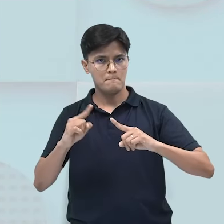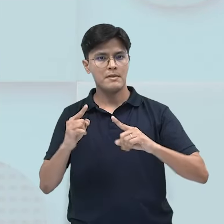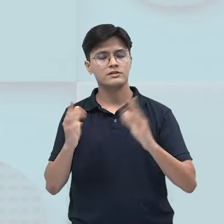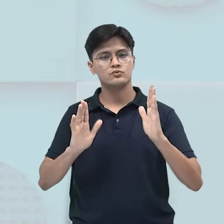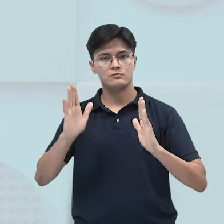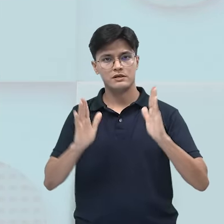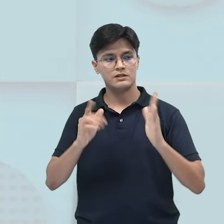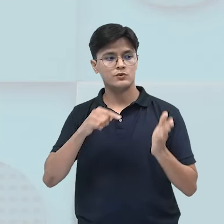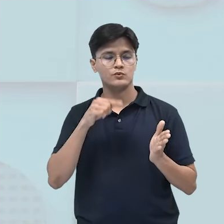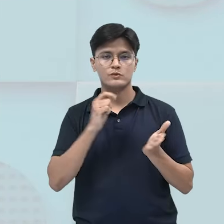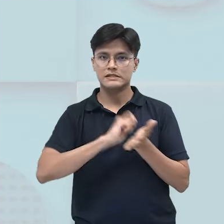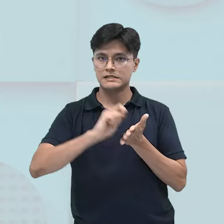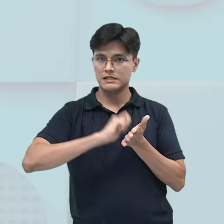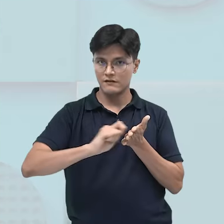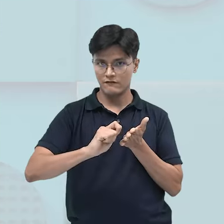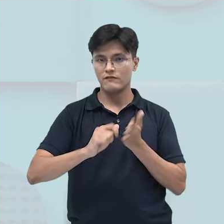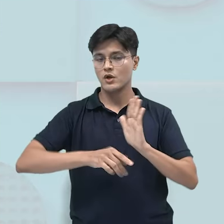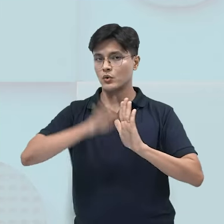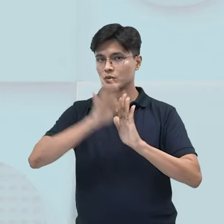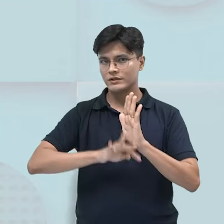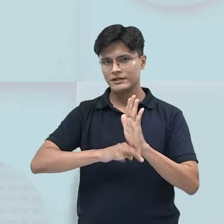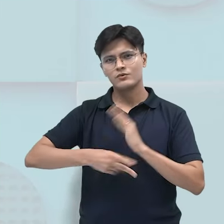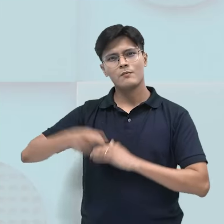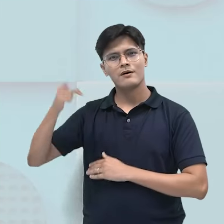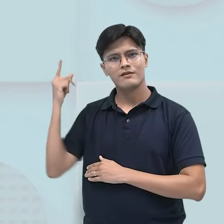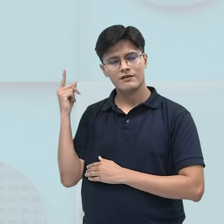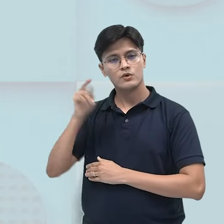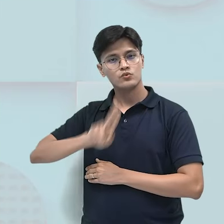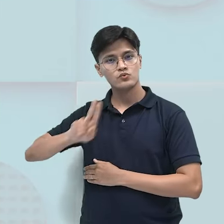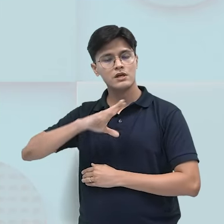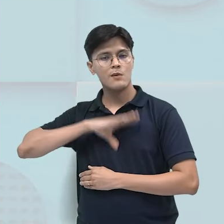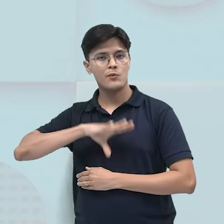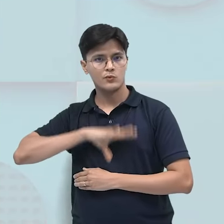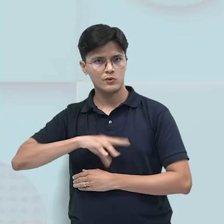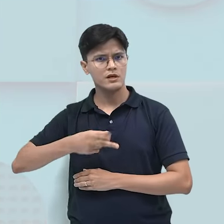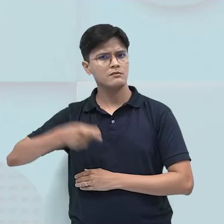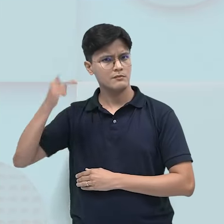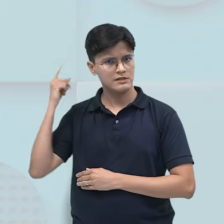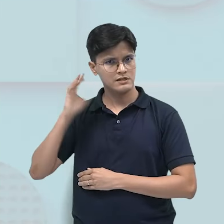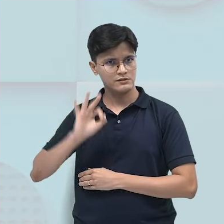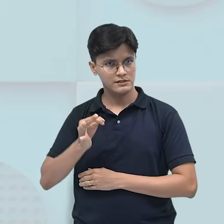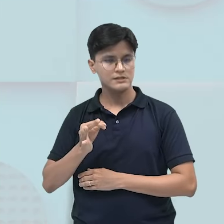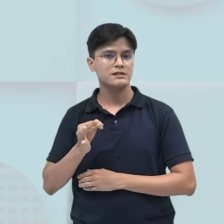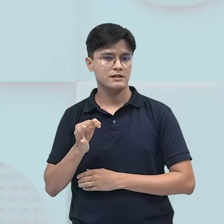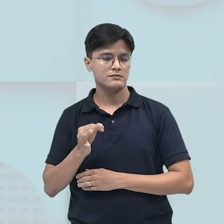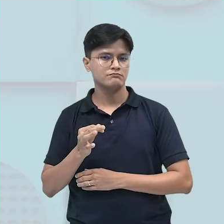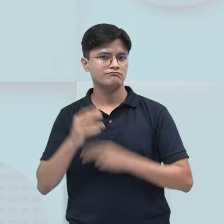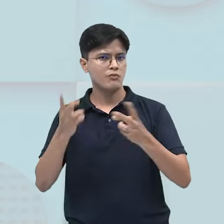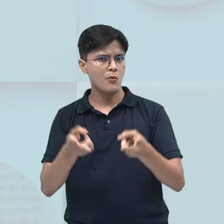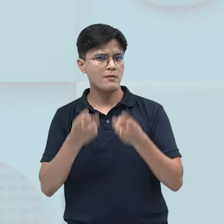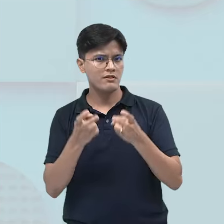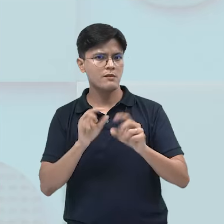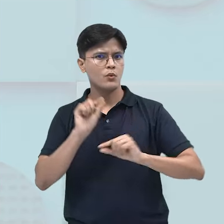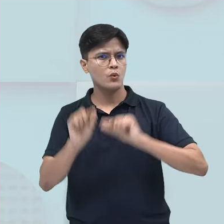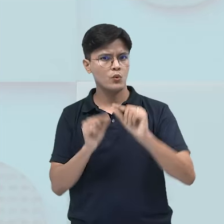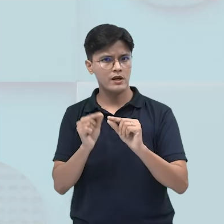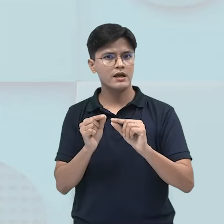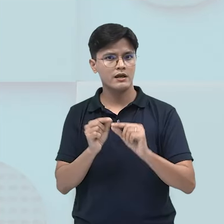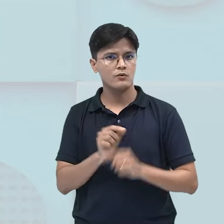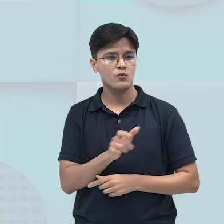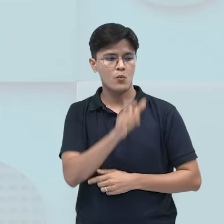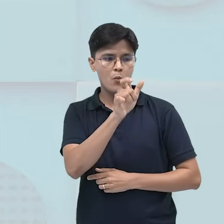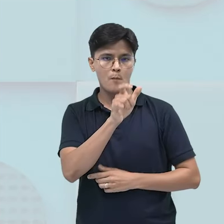é um poema lírico, ele se dirige às flores do campo, às flores, né, do pinheiro, do